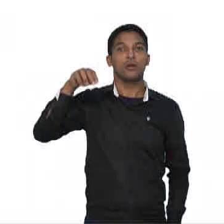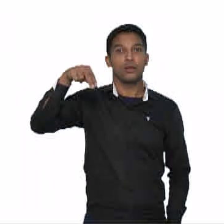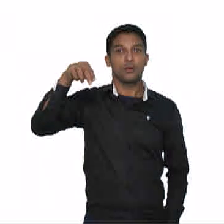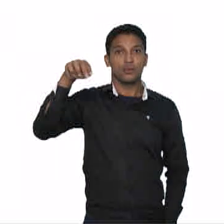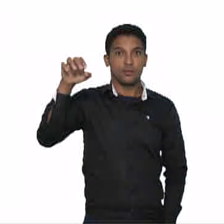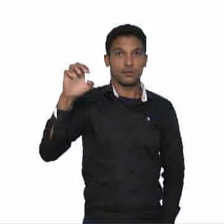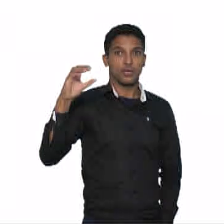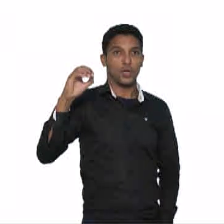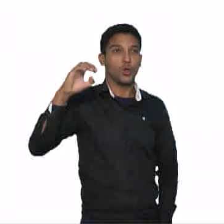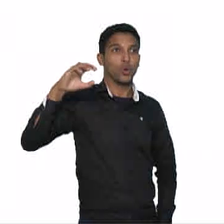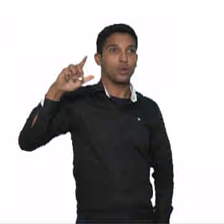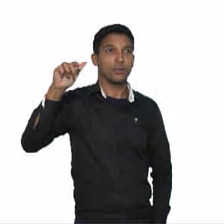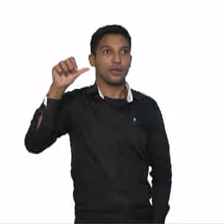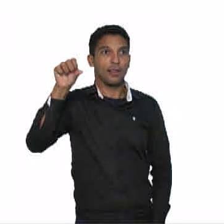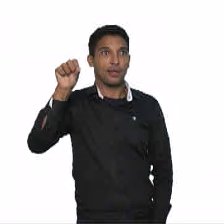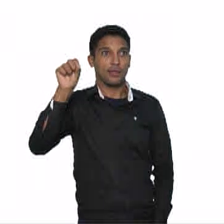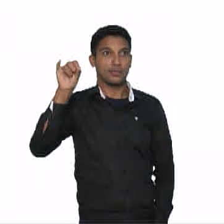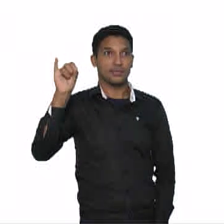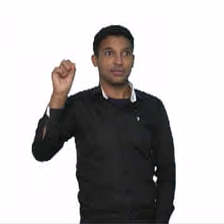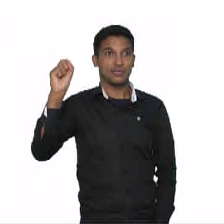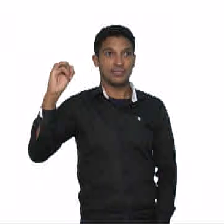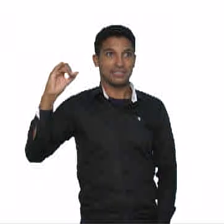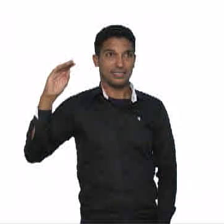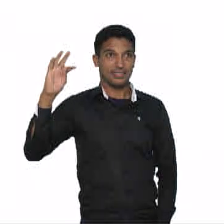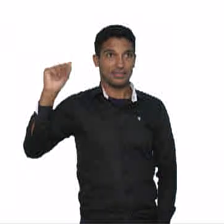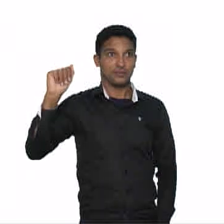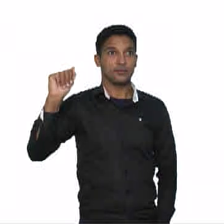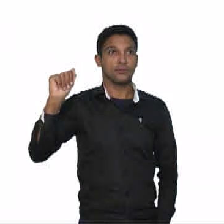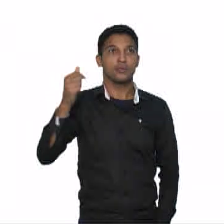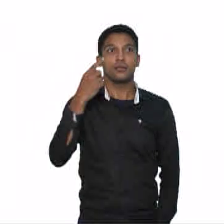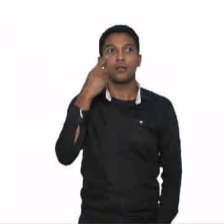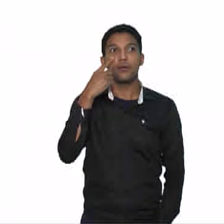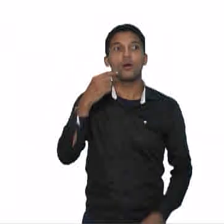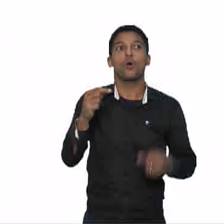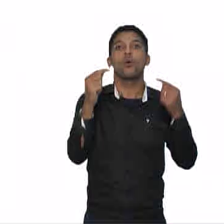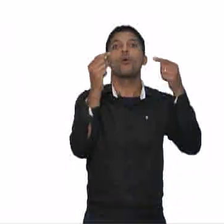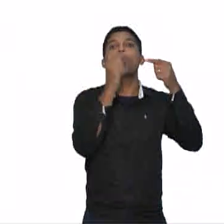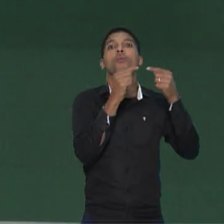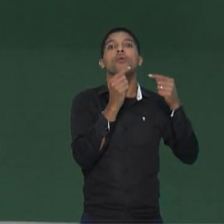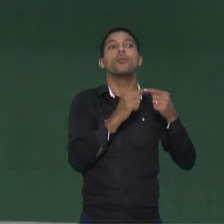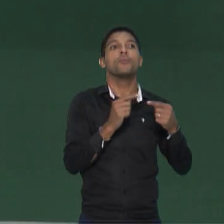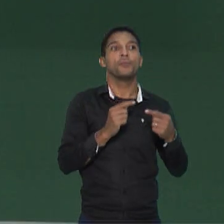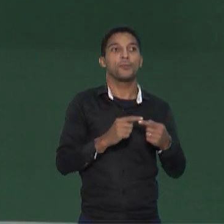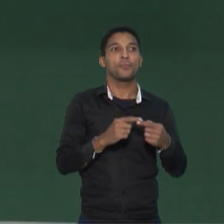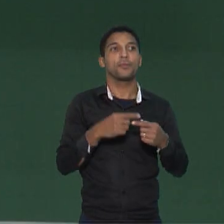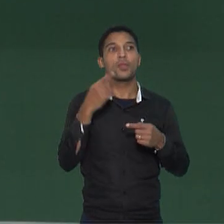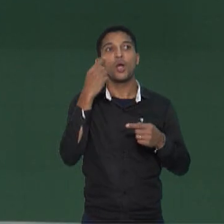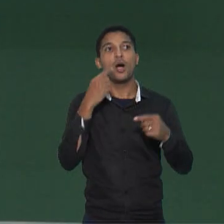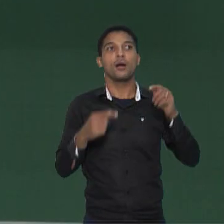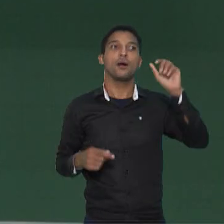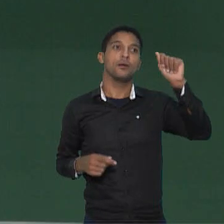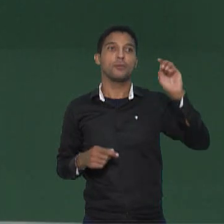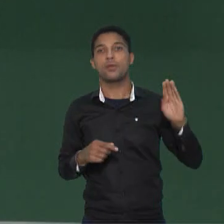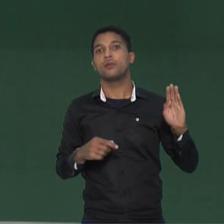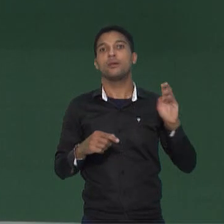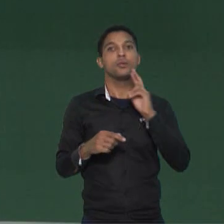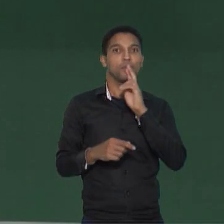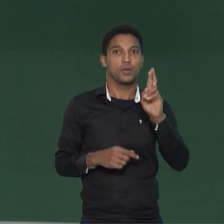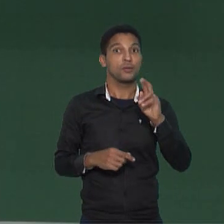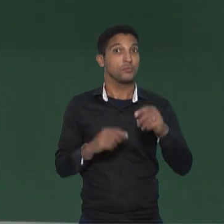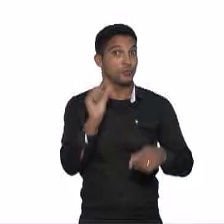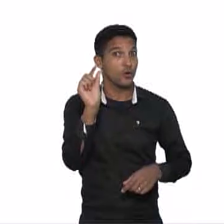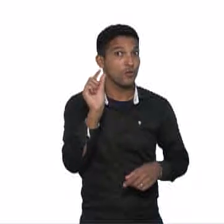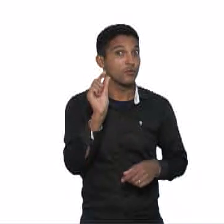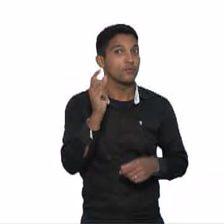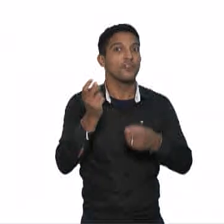Revolução Holandesa, e na época de Napoleão, que focava estátuas equestres em bustos. Qual dessas alternativas? A gente já